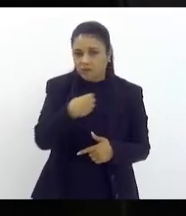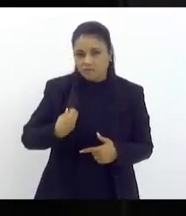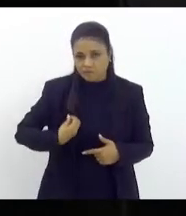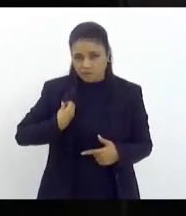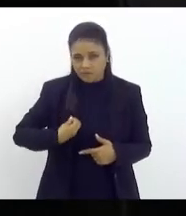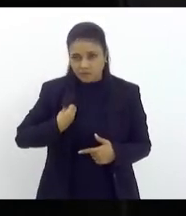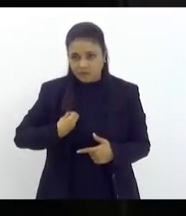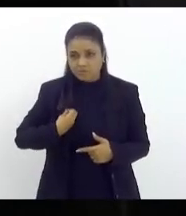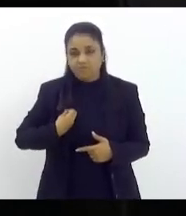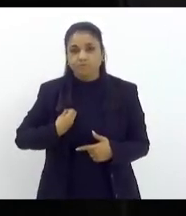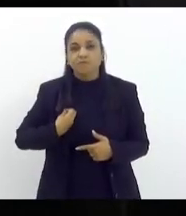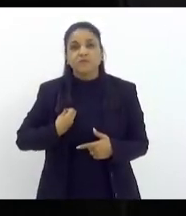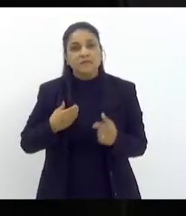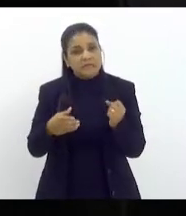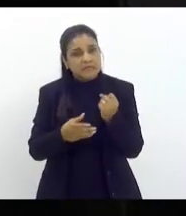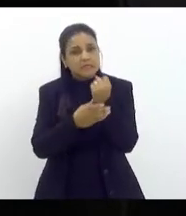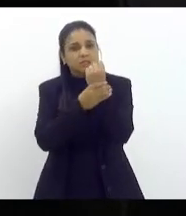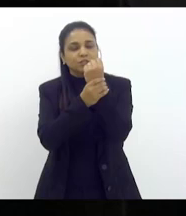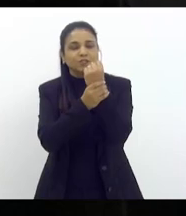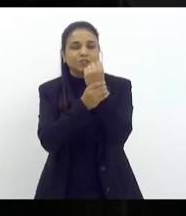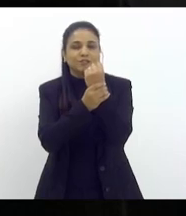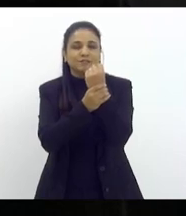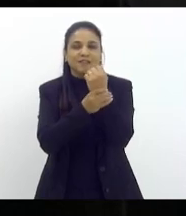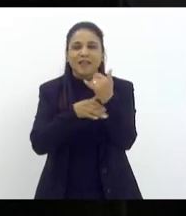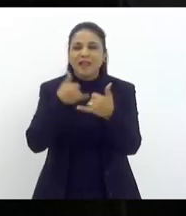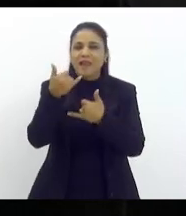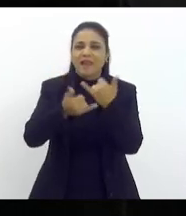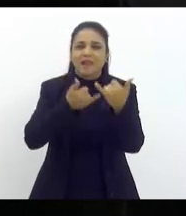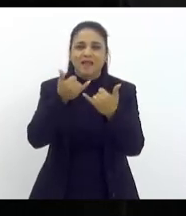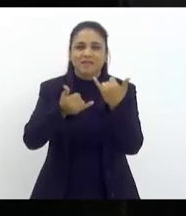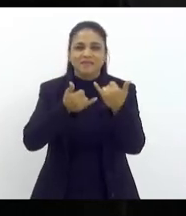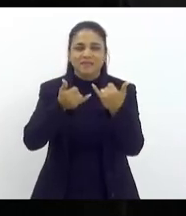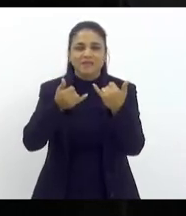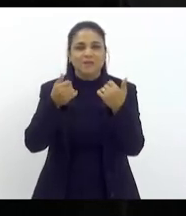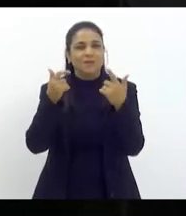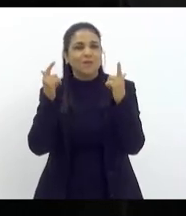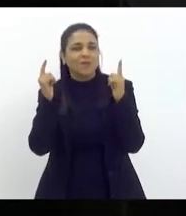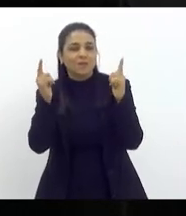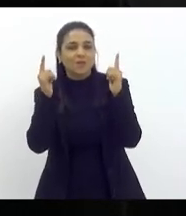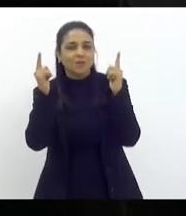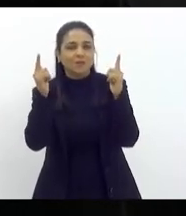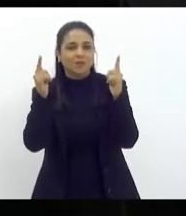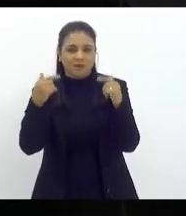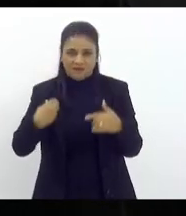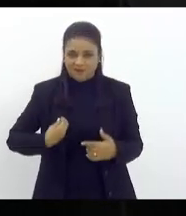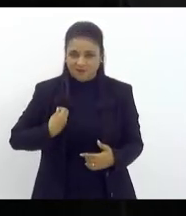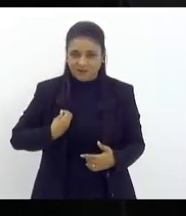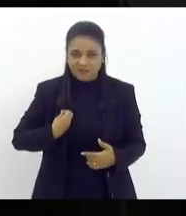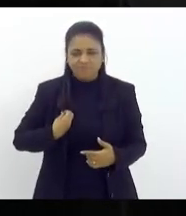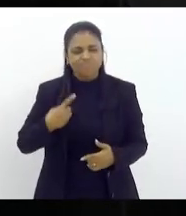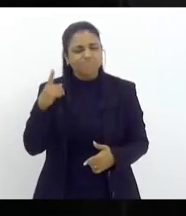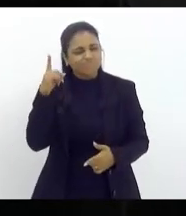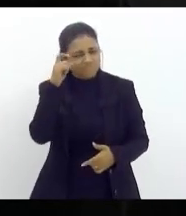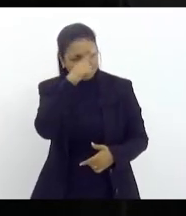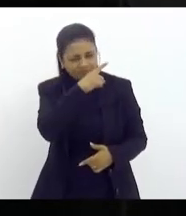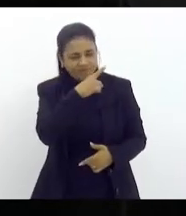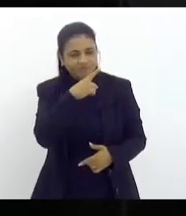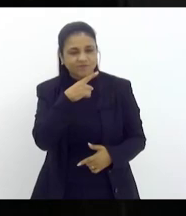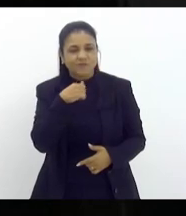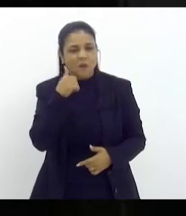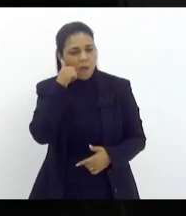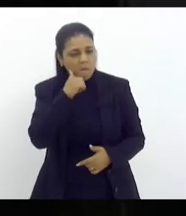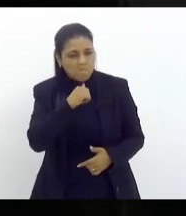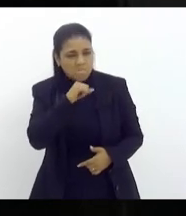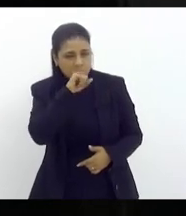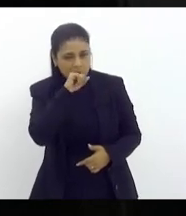momentos de lazer Seguros inesquecíveis em nossas praias é muito duro Presidente ver uma mãe chorar a morte de